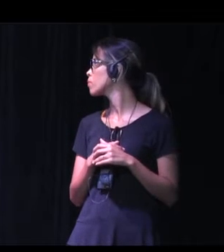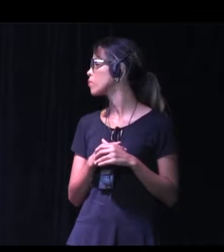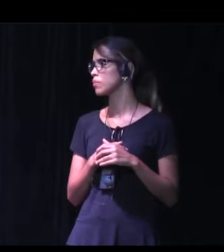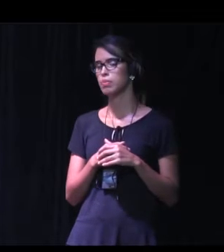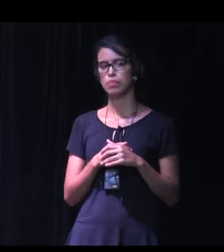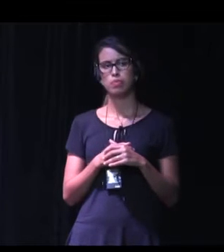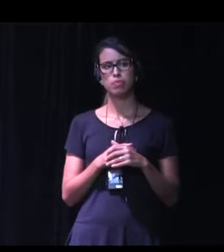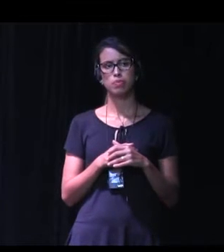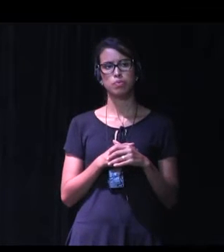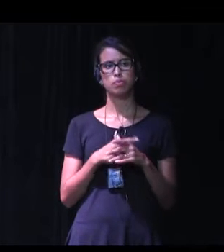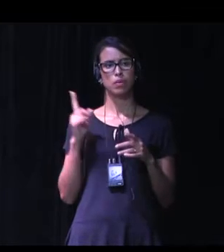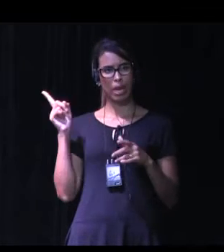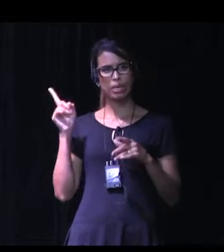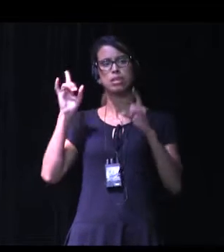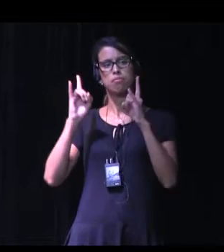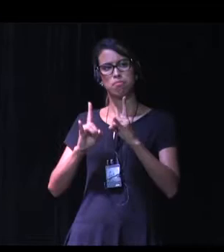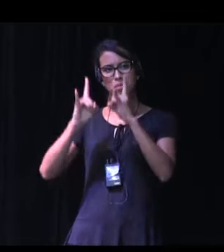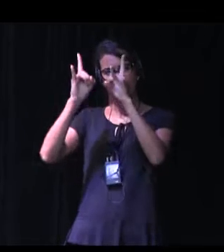do programa, senão o vazio.